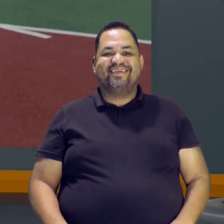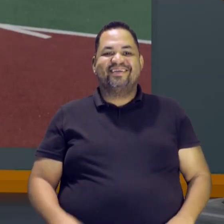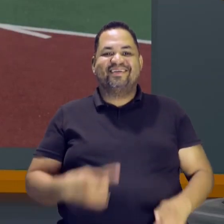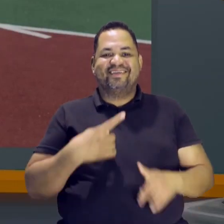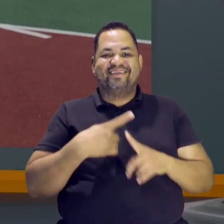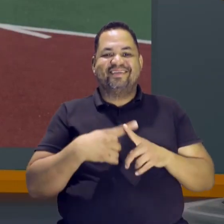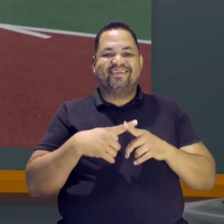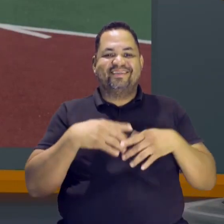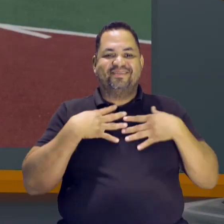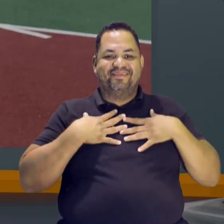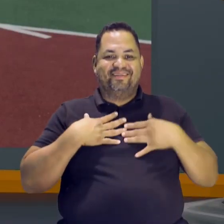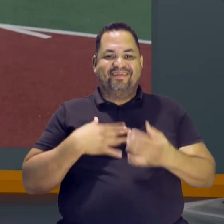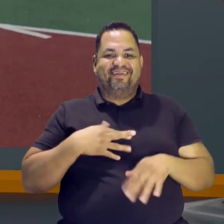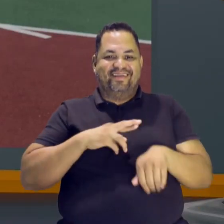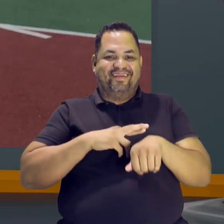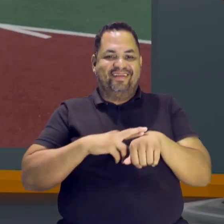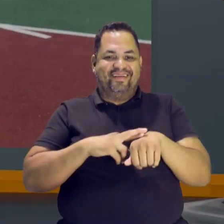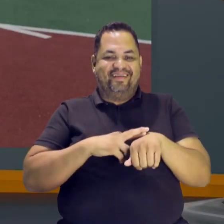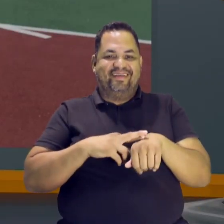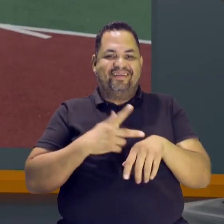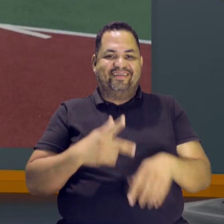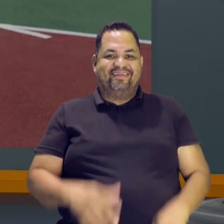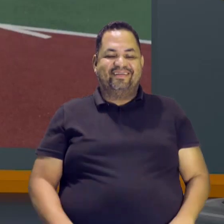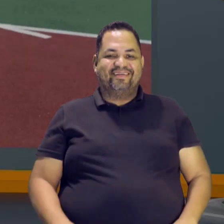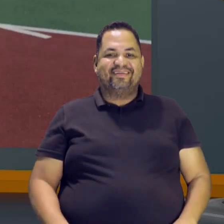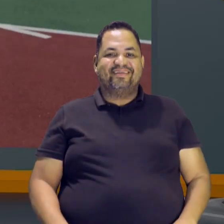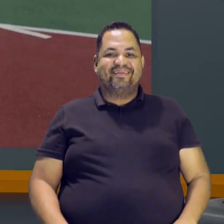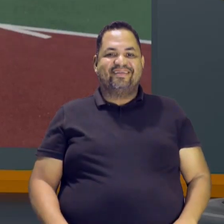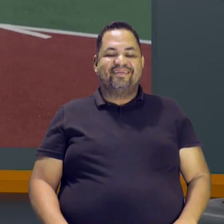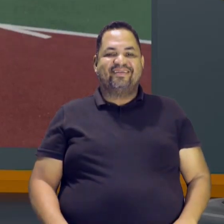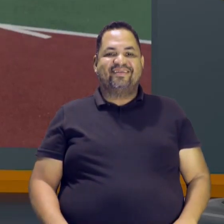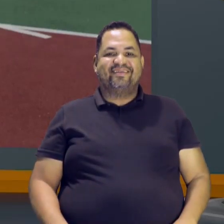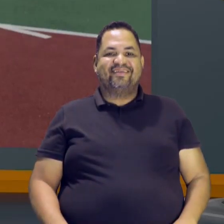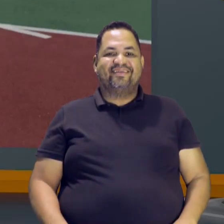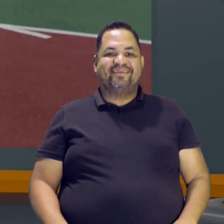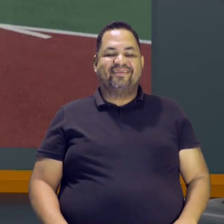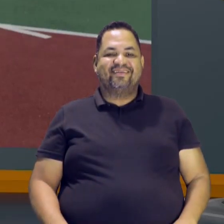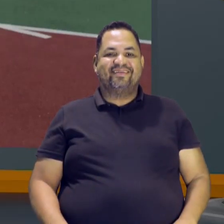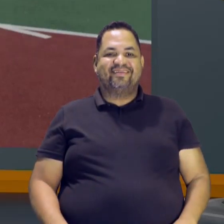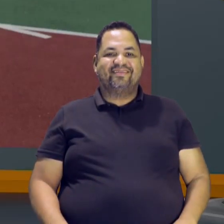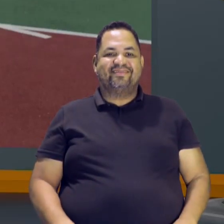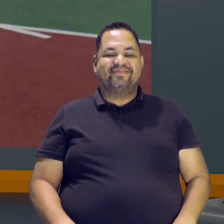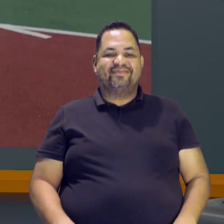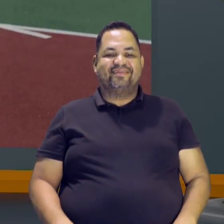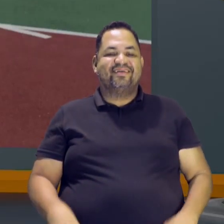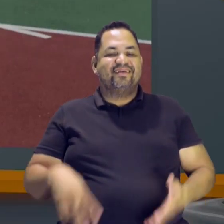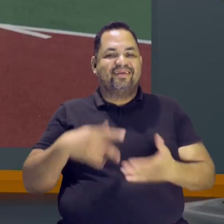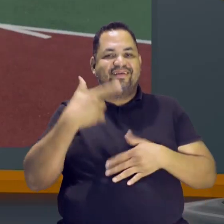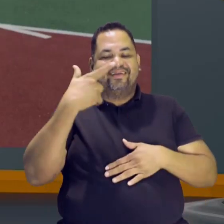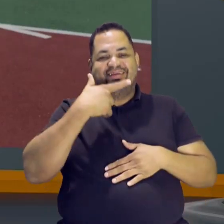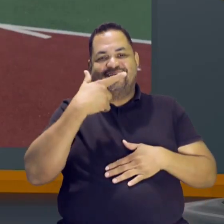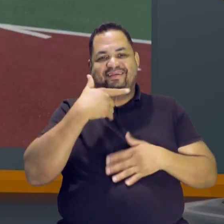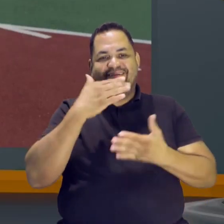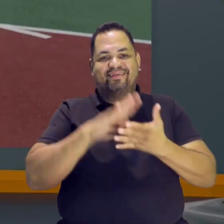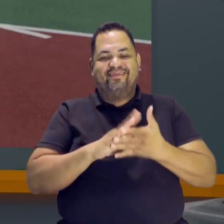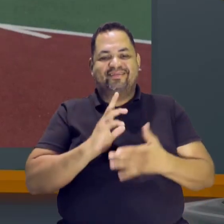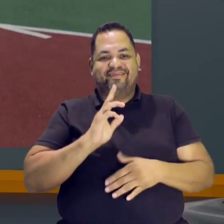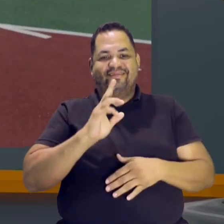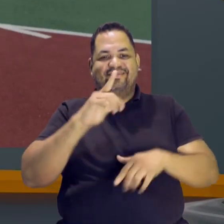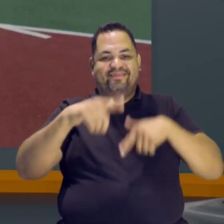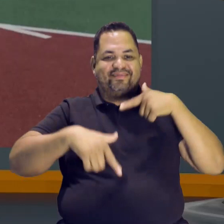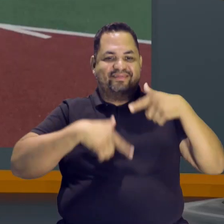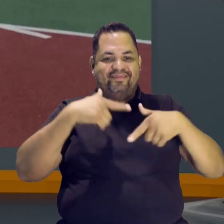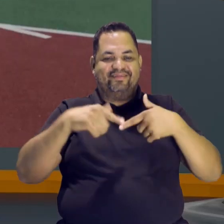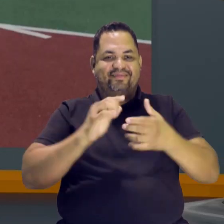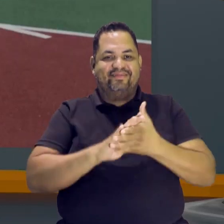roxo, gente? Não acredito não. Prof, é divertido aí, né? É maravilhoso. A gente se diverte aqui todo dia na produção, na